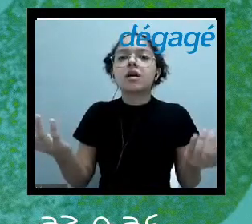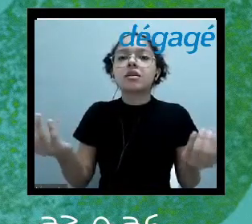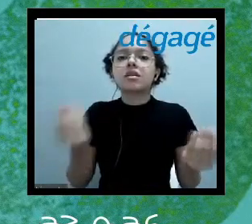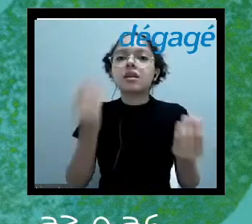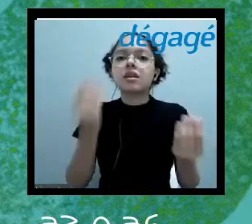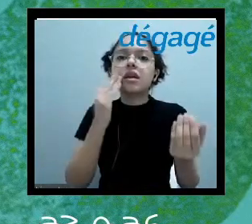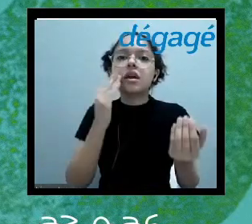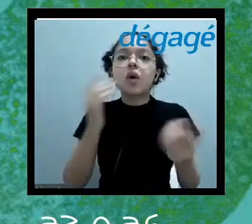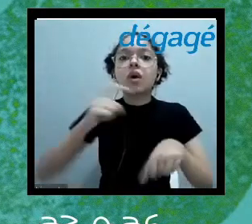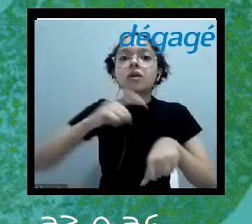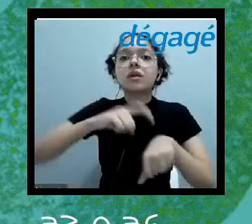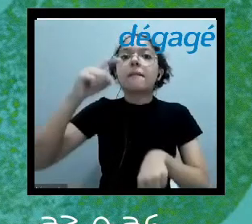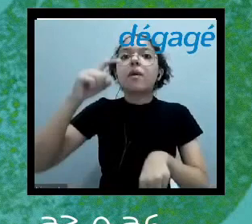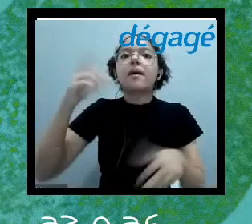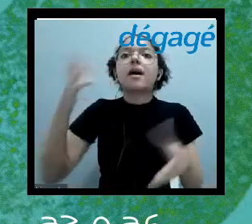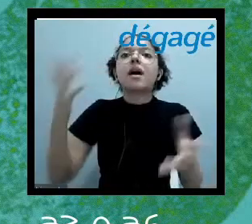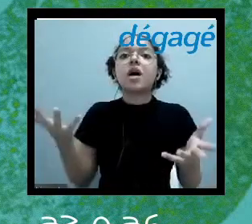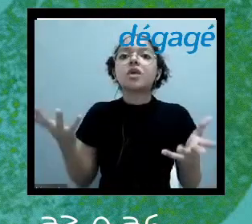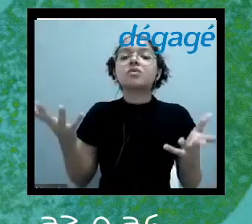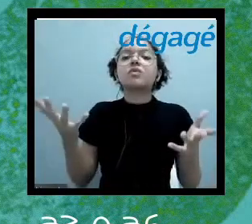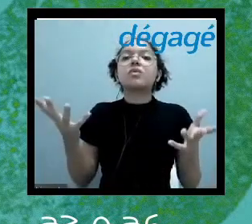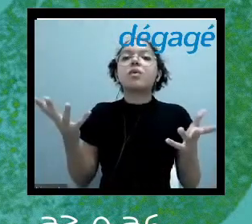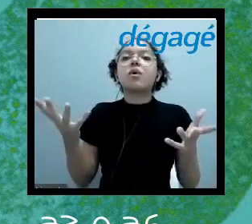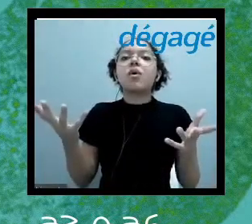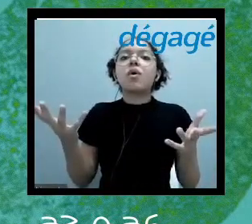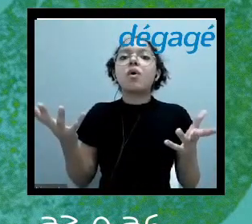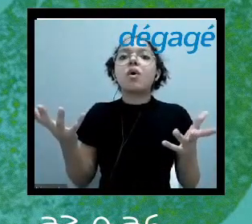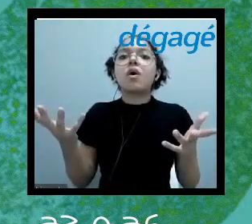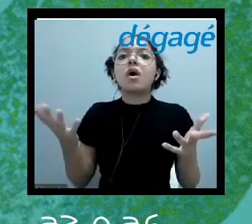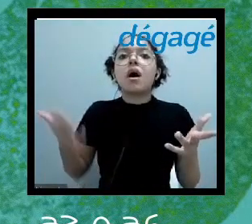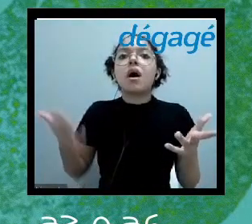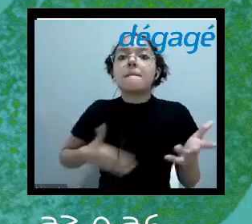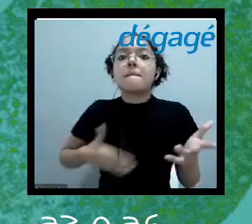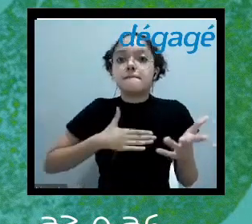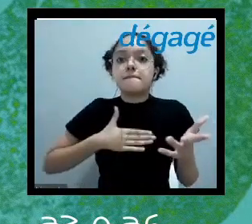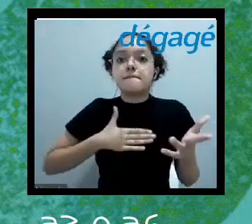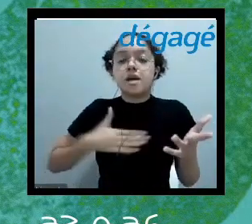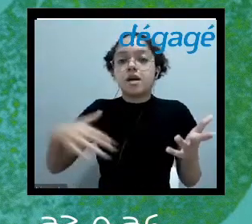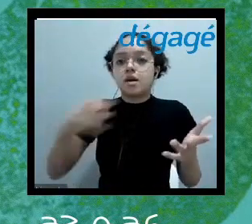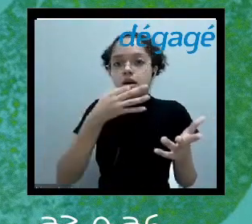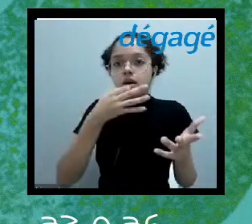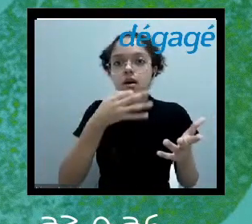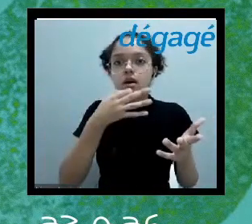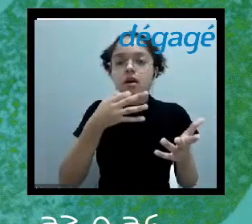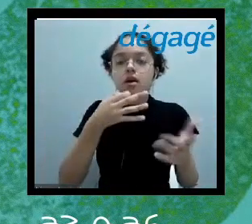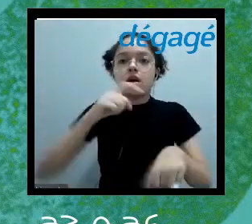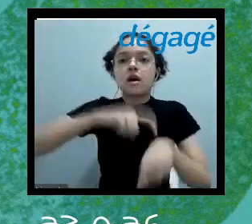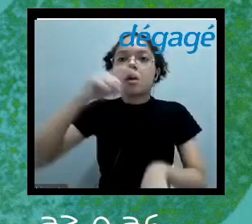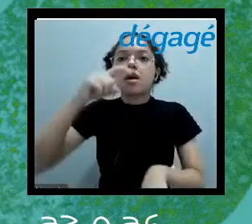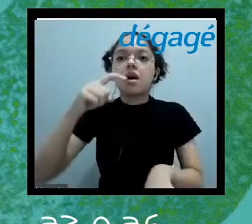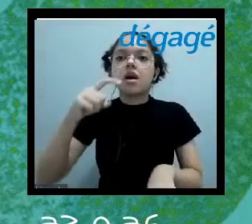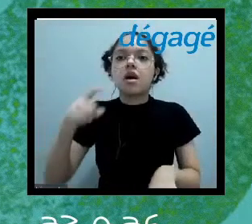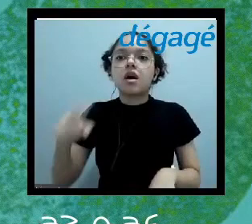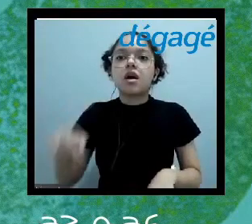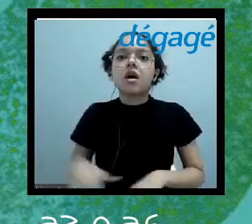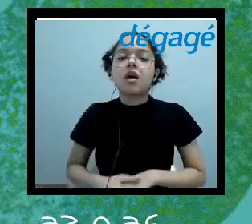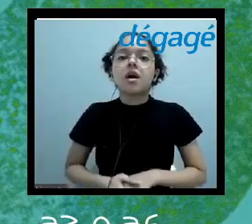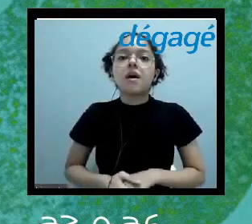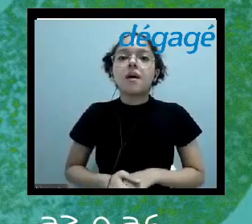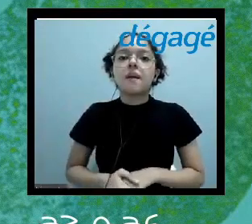né? Então, para mim, eu naquele momento, assim, que se falava muito da história da Carly, e